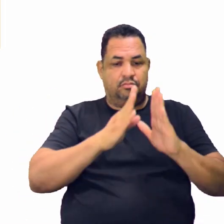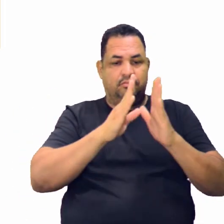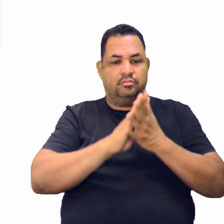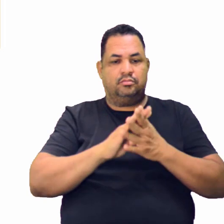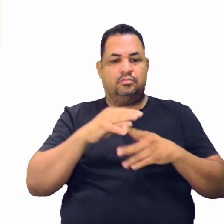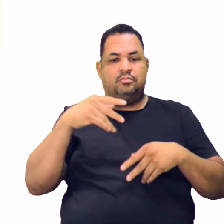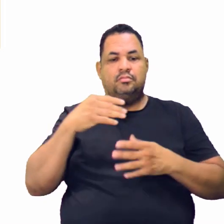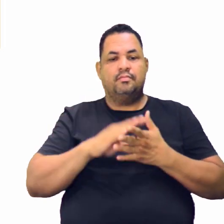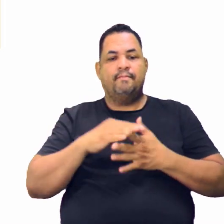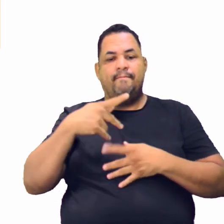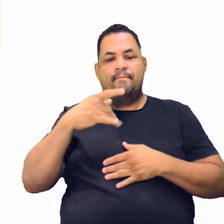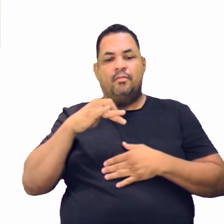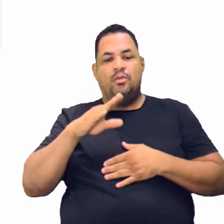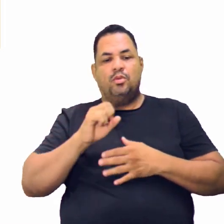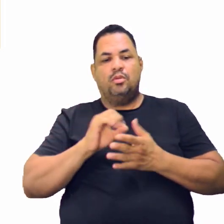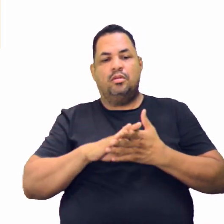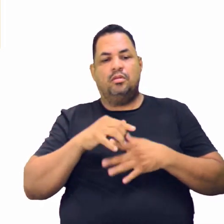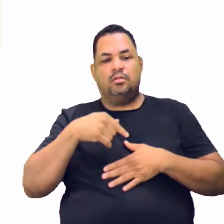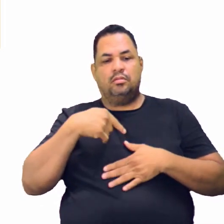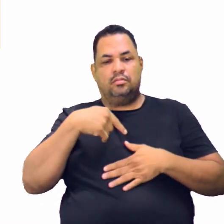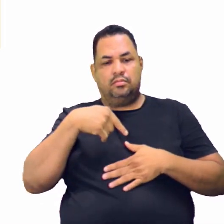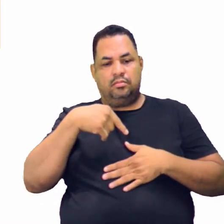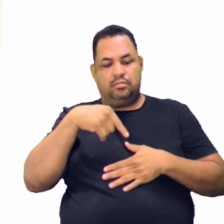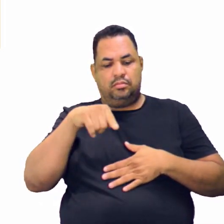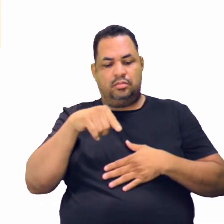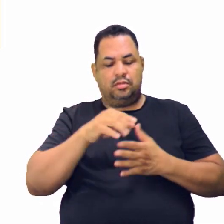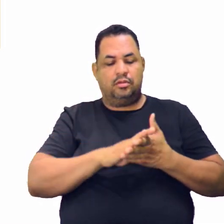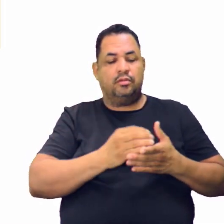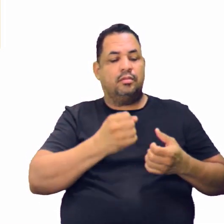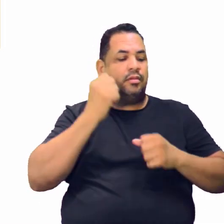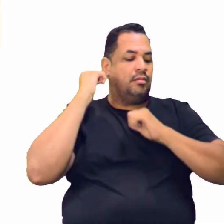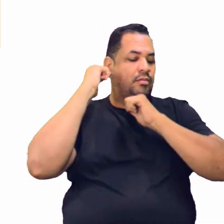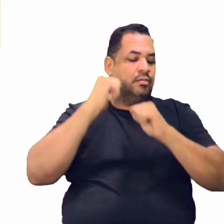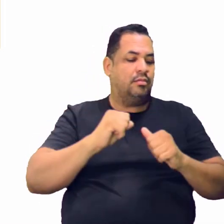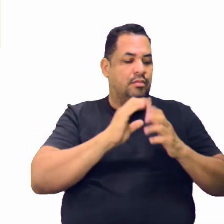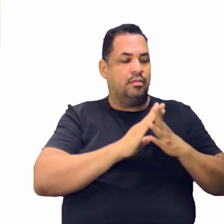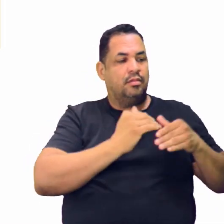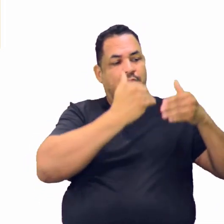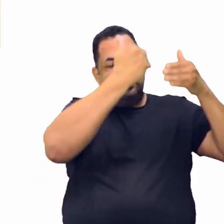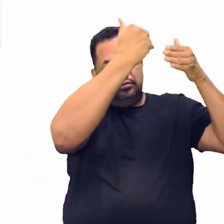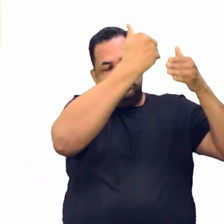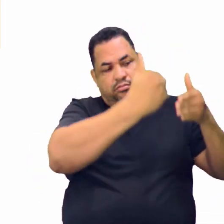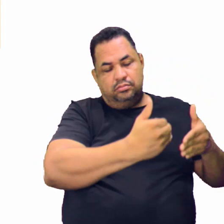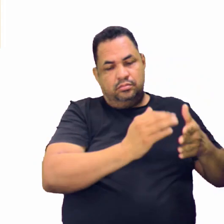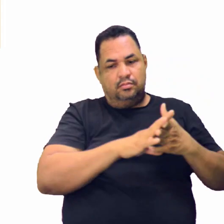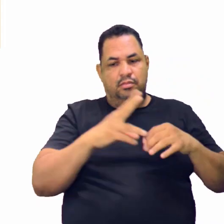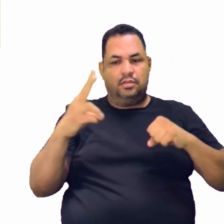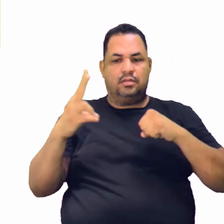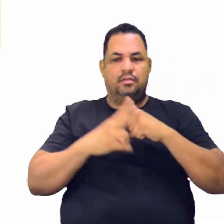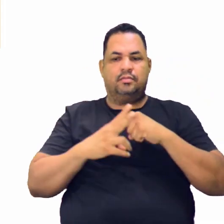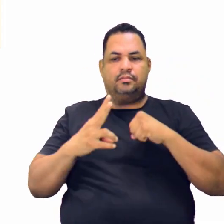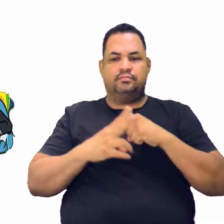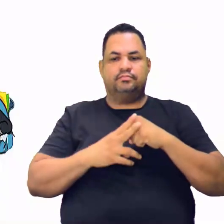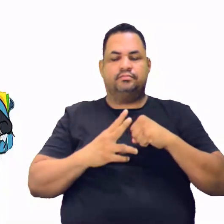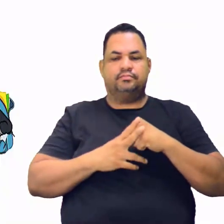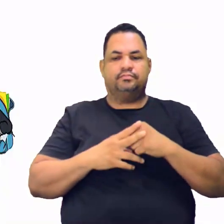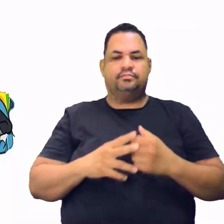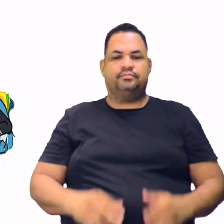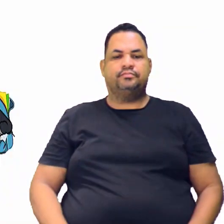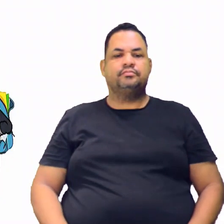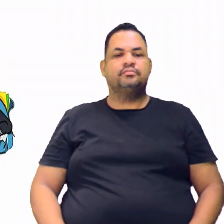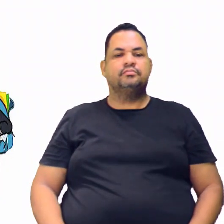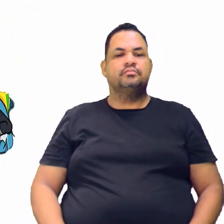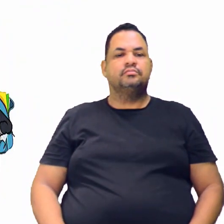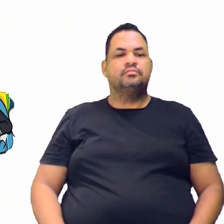preposição. Tá bom? Eu vou pôr minha bolsa no cabide. Ó, pôr, verbo. Tá certo? E vamos